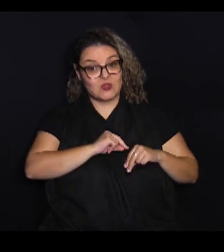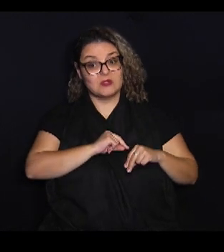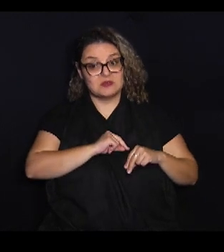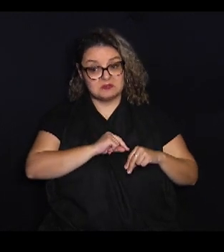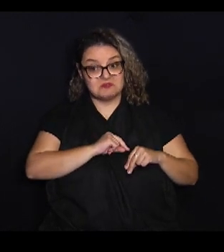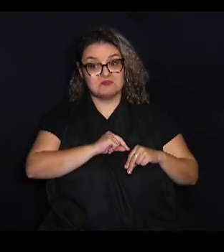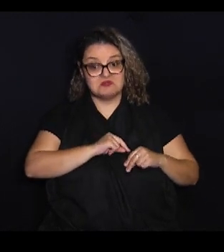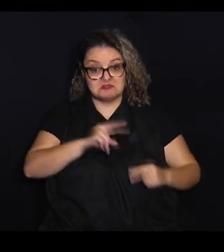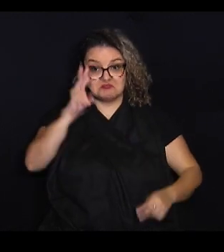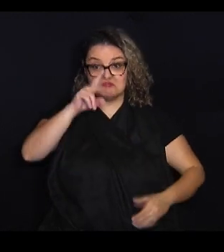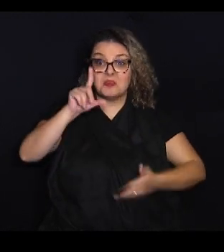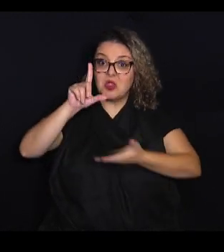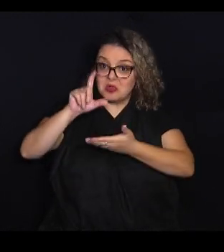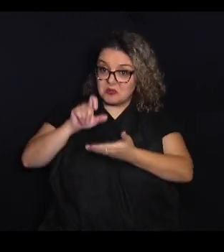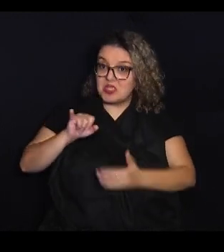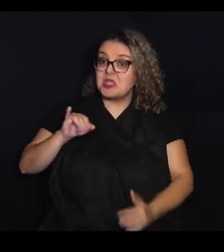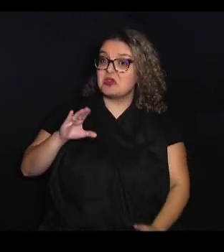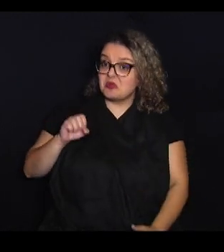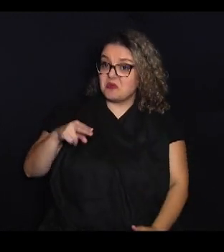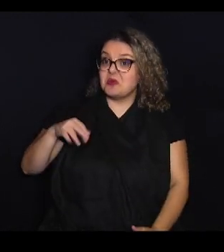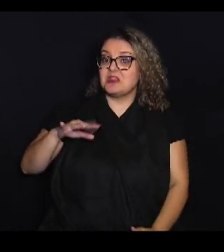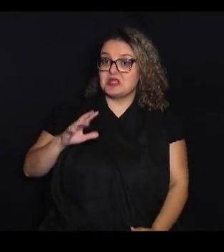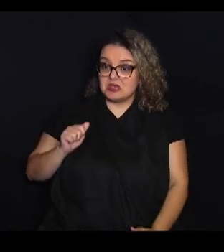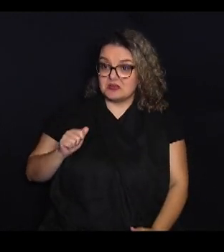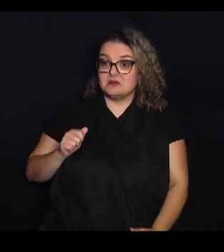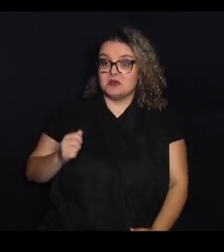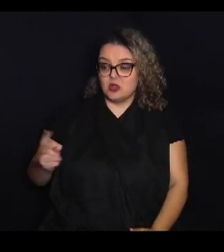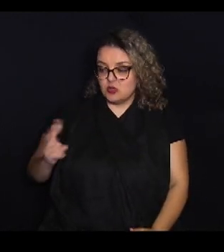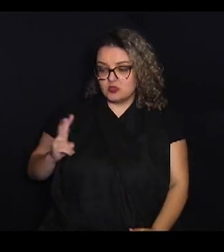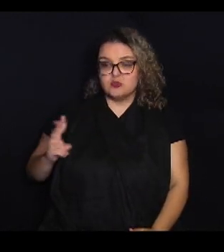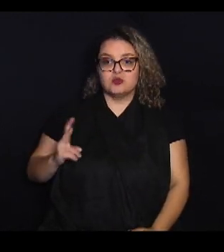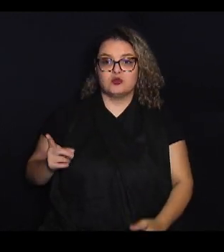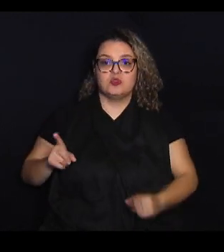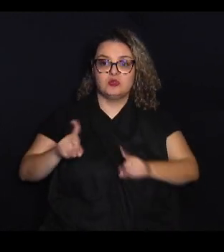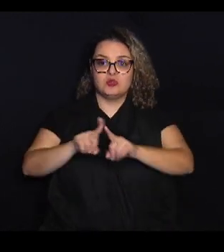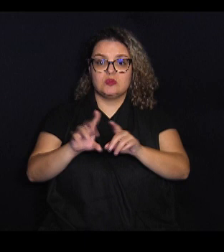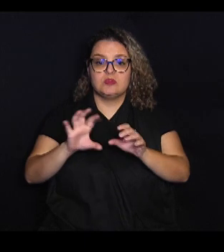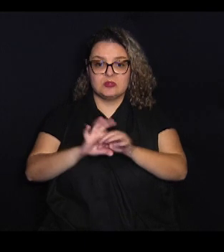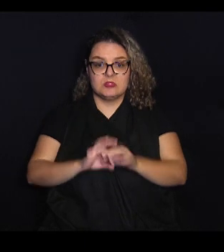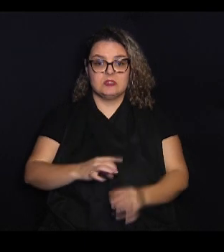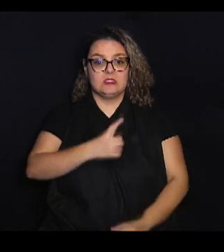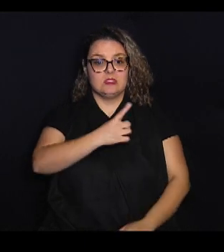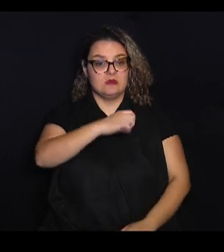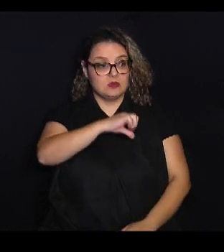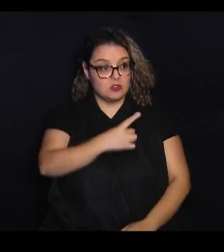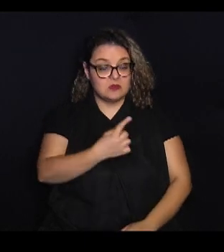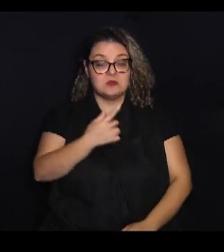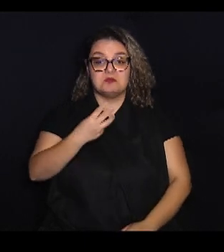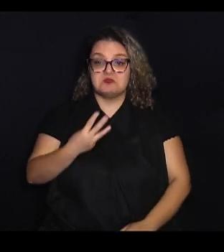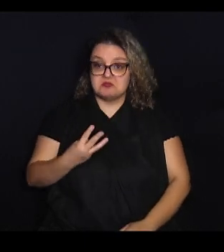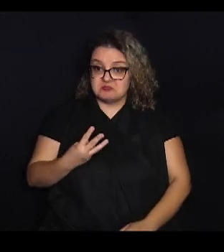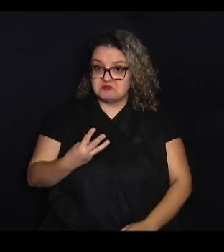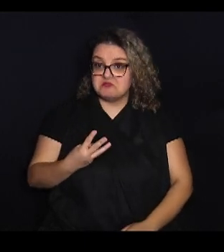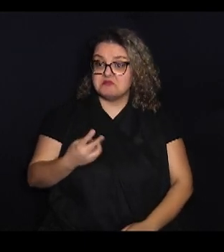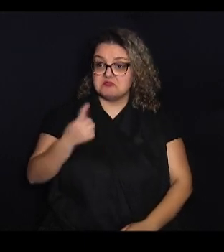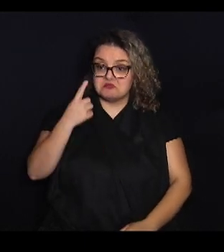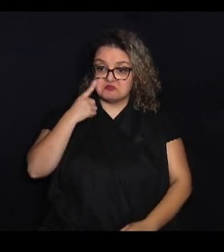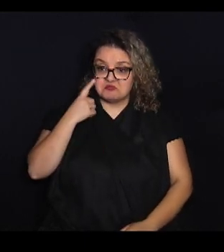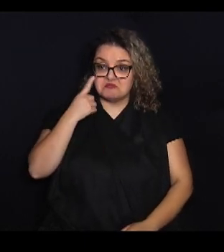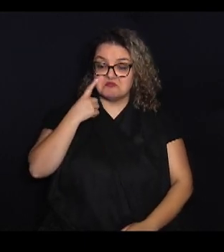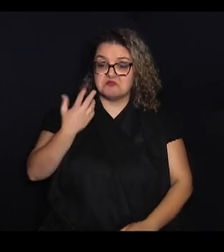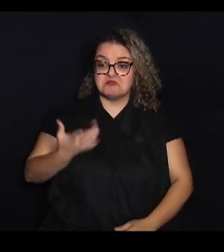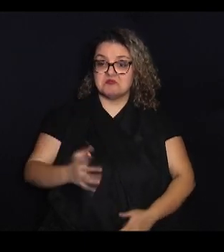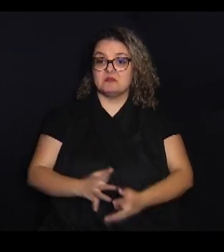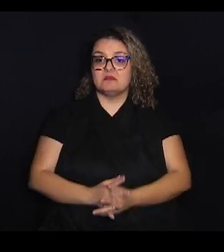relíquia! É uma fotografia icônica. Os dois foram muito unidos. Em 1913, gente, 1913.